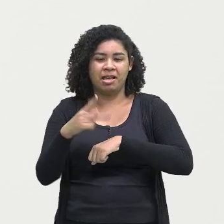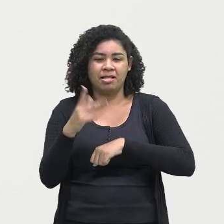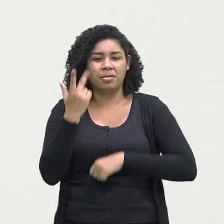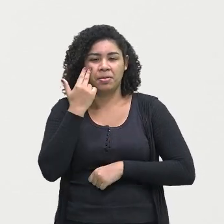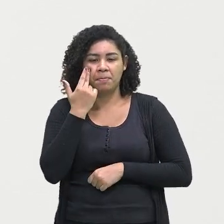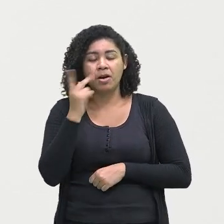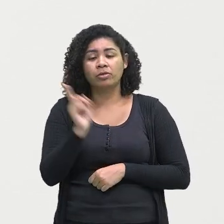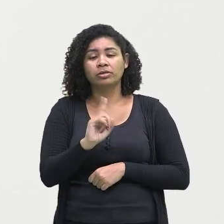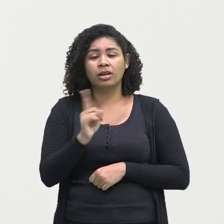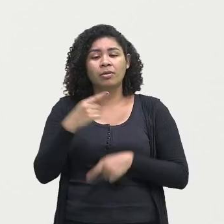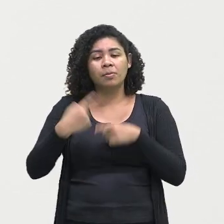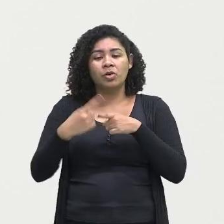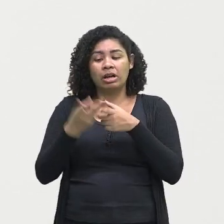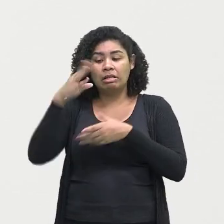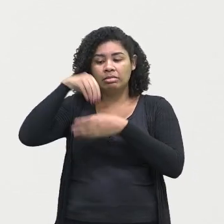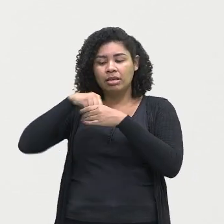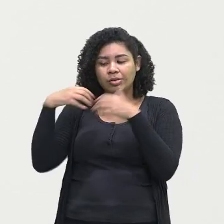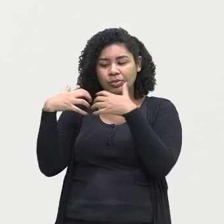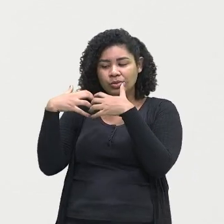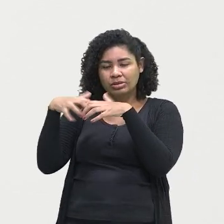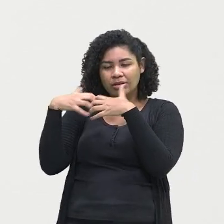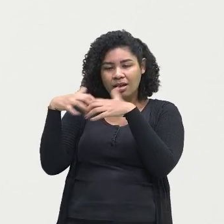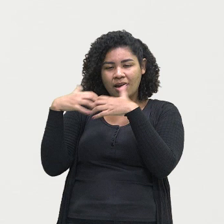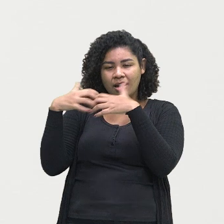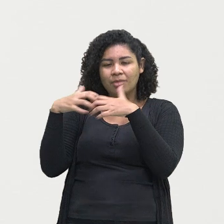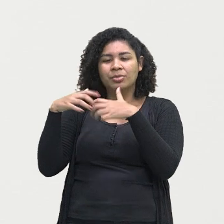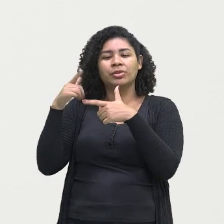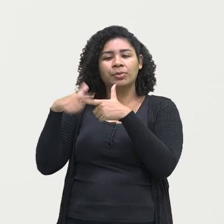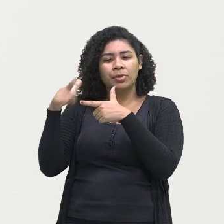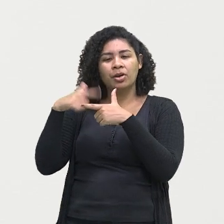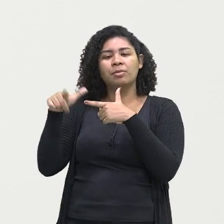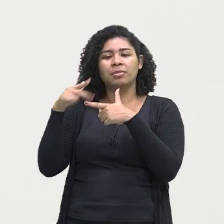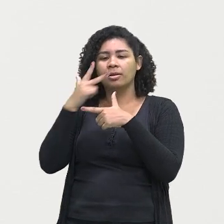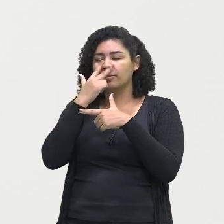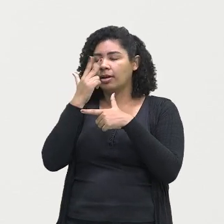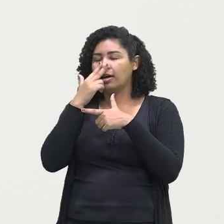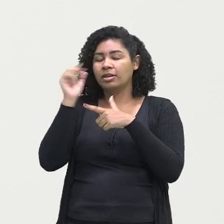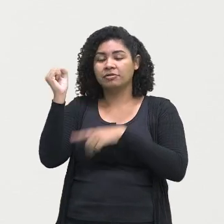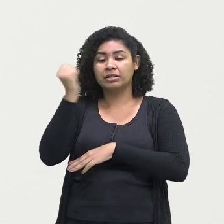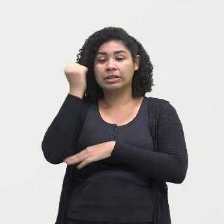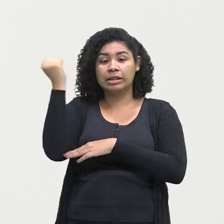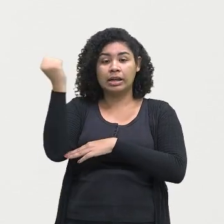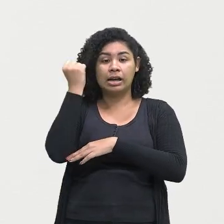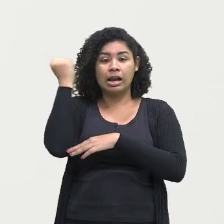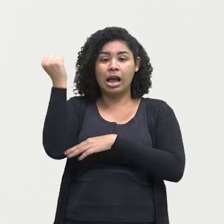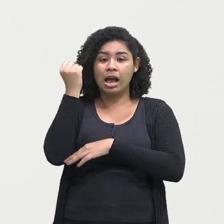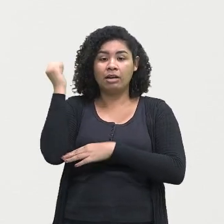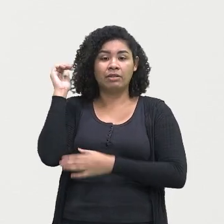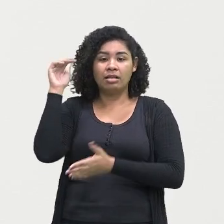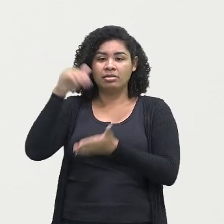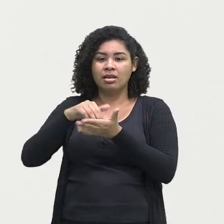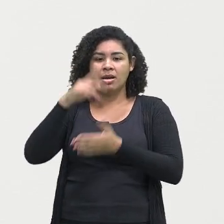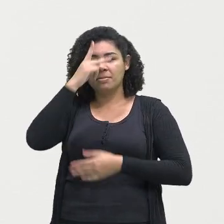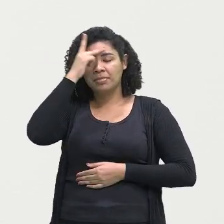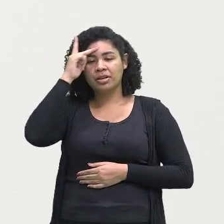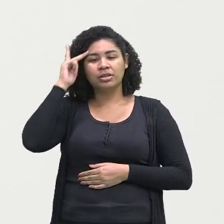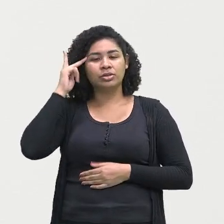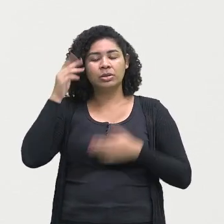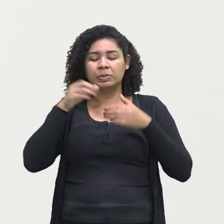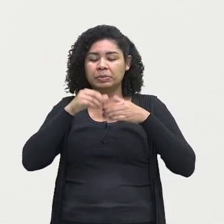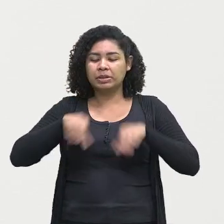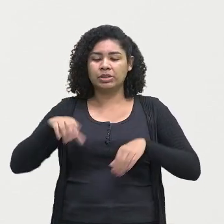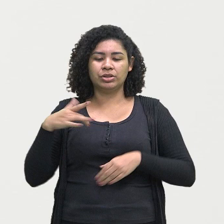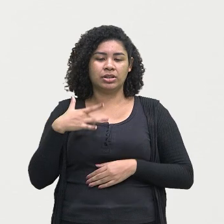uma desordem no cérebro que vai progredindo de forma severa até que a pessoa fique muito ruim,